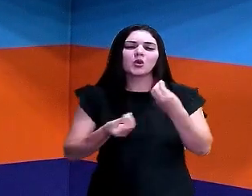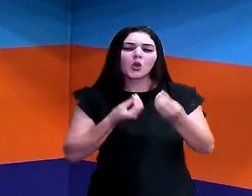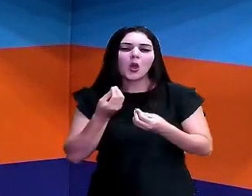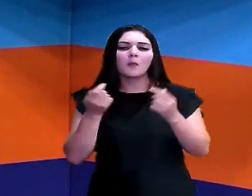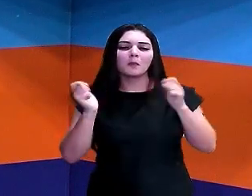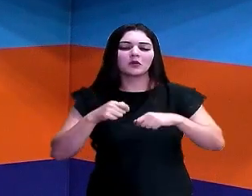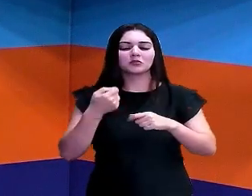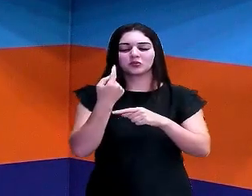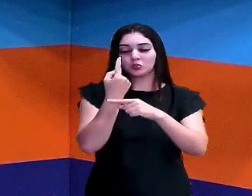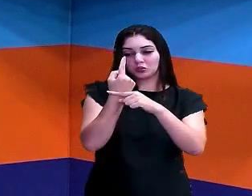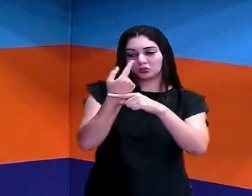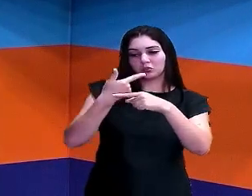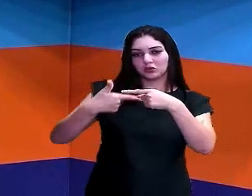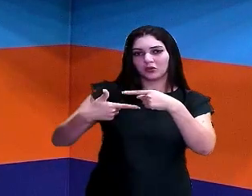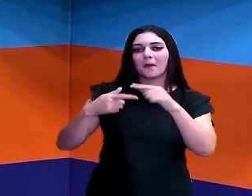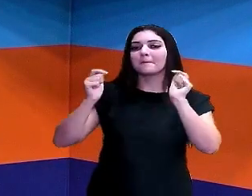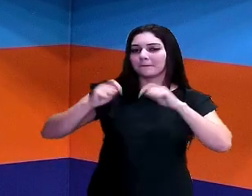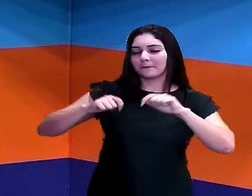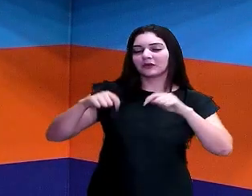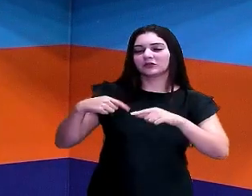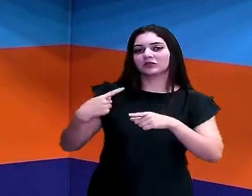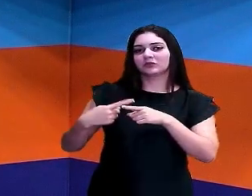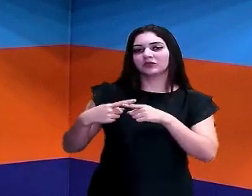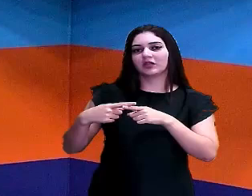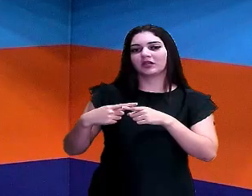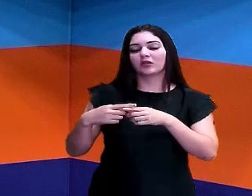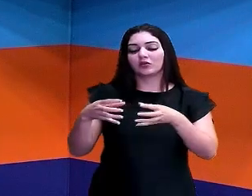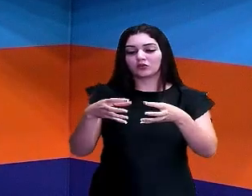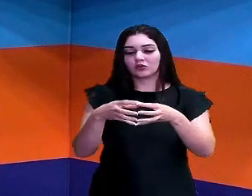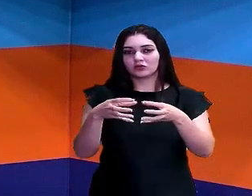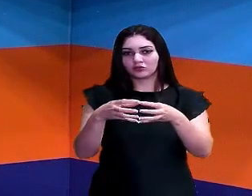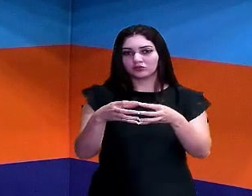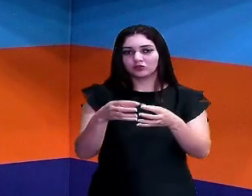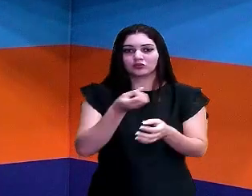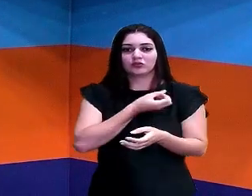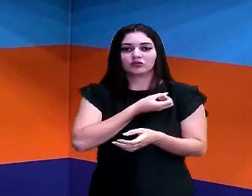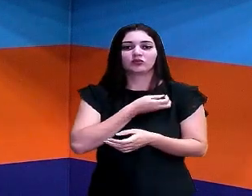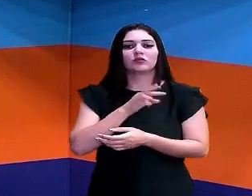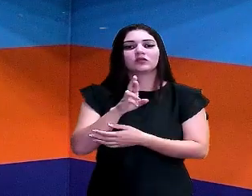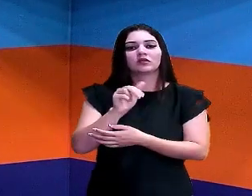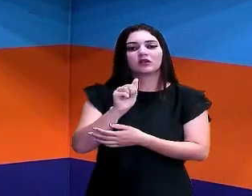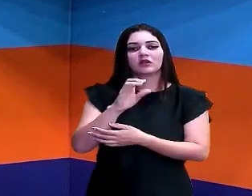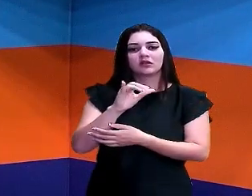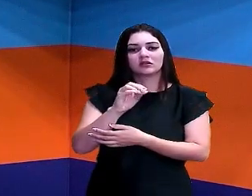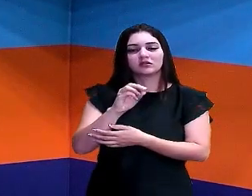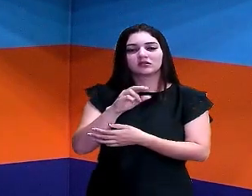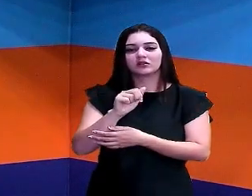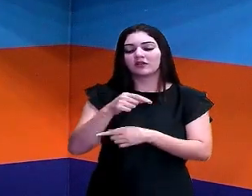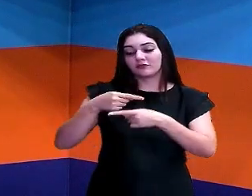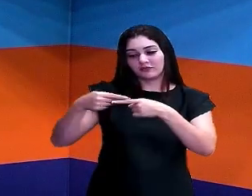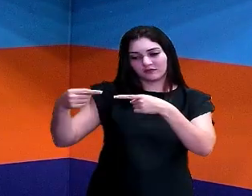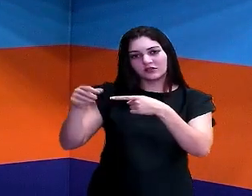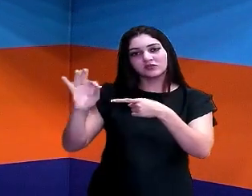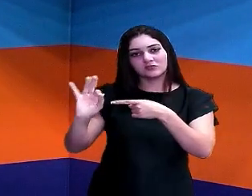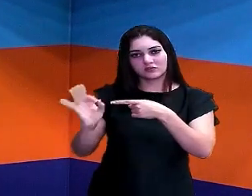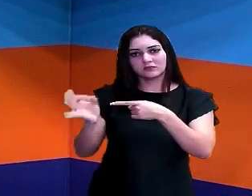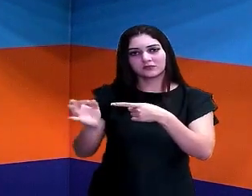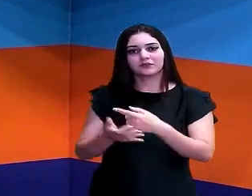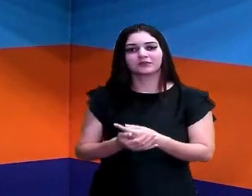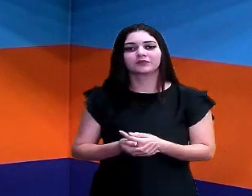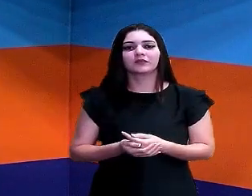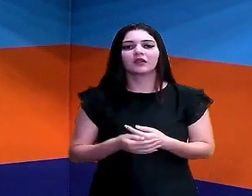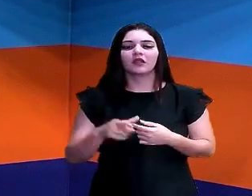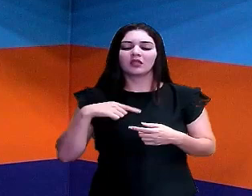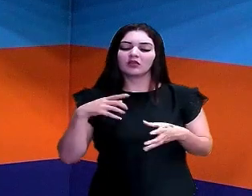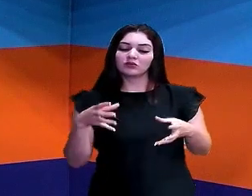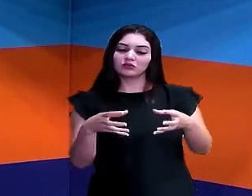não posso. Aqui eu posso, porque eu estou tratando o conjunto dos números racionais, frações, tá? No